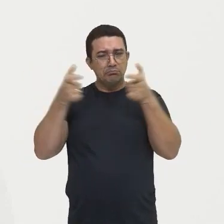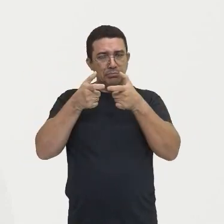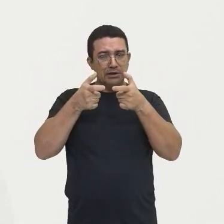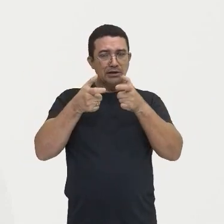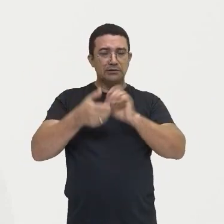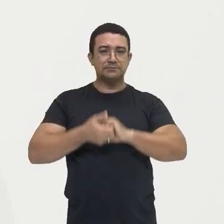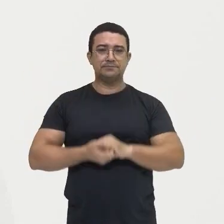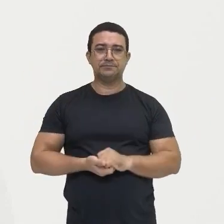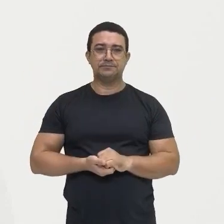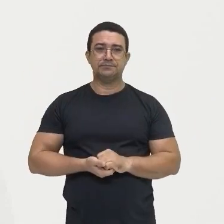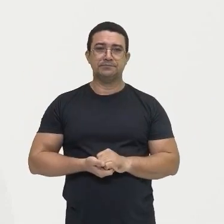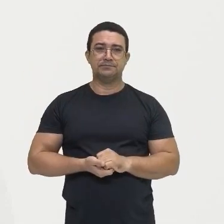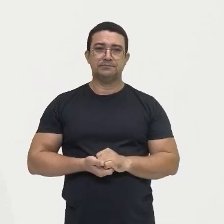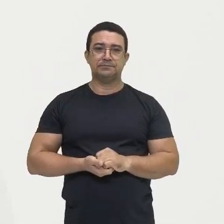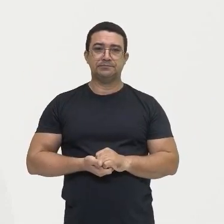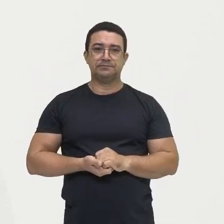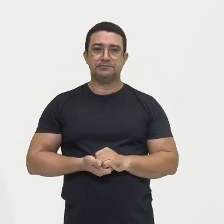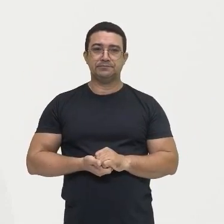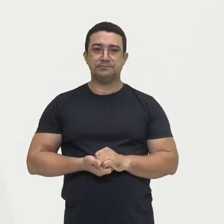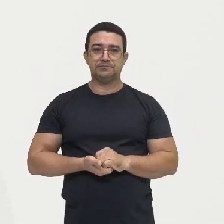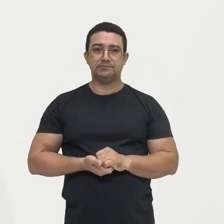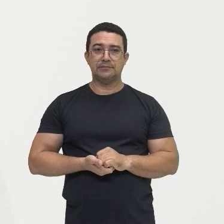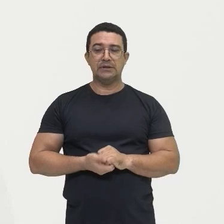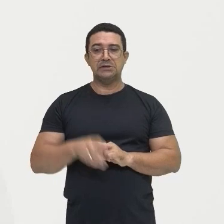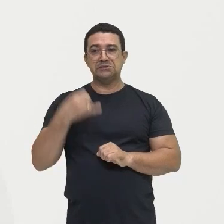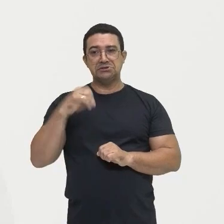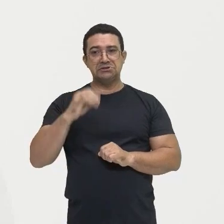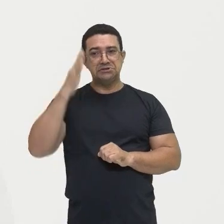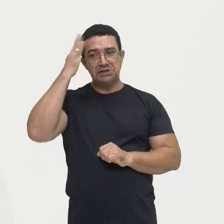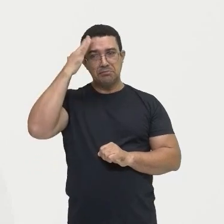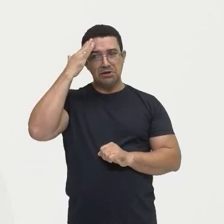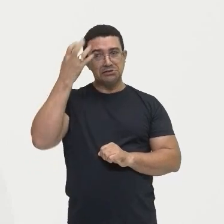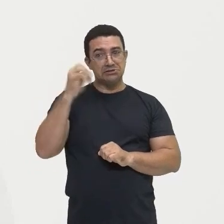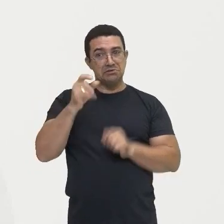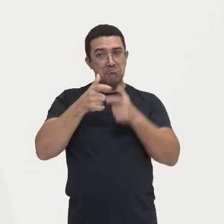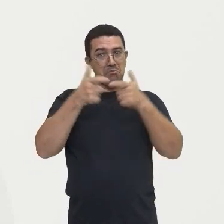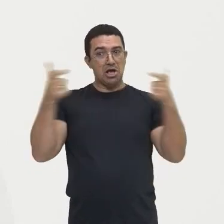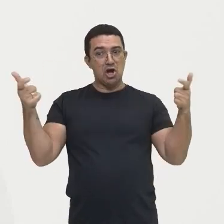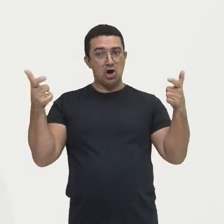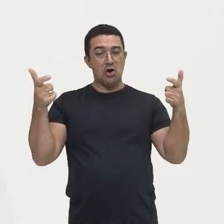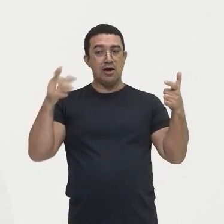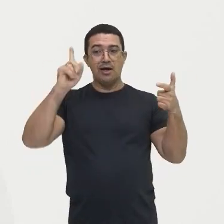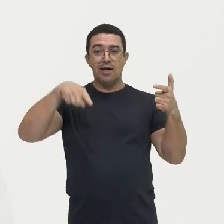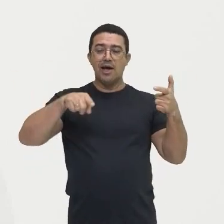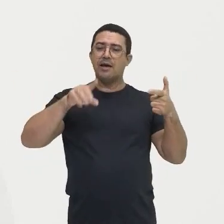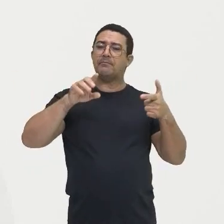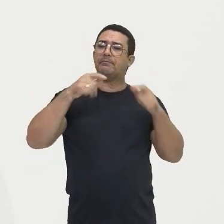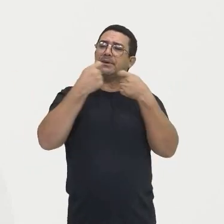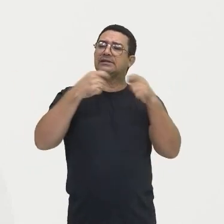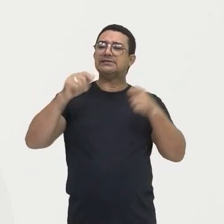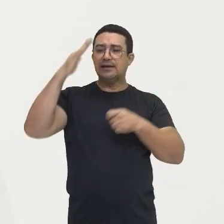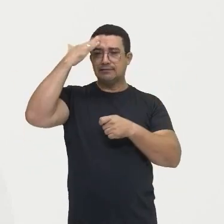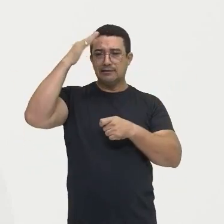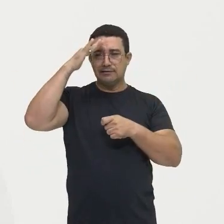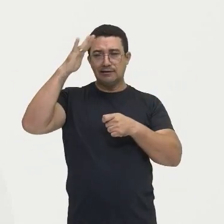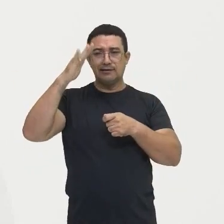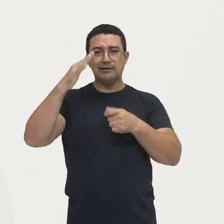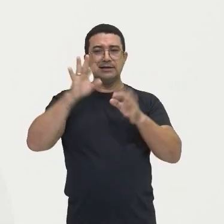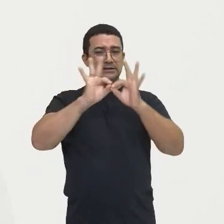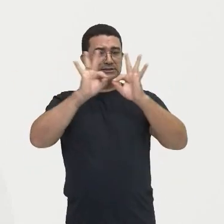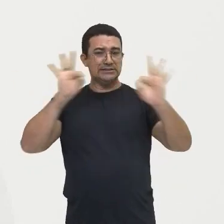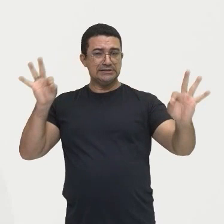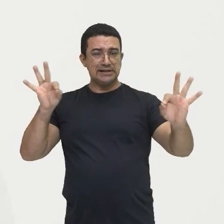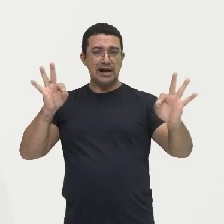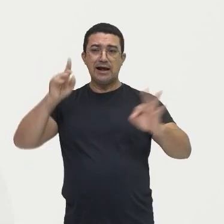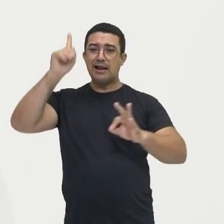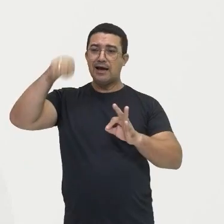é grande ou pequena, ou seja, se ela é maior do que outra, basta a gente entender que a escala nada mais é do que o